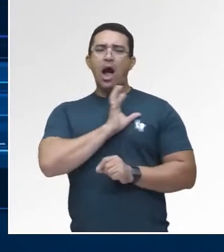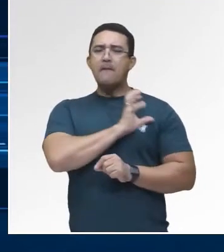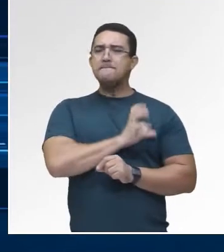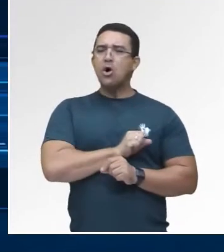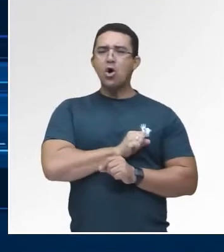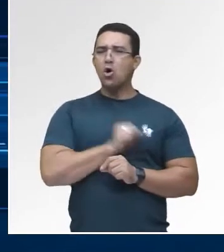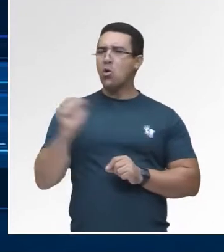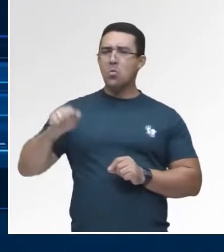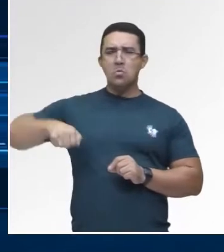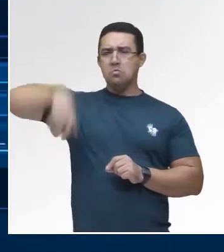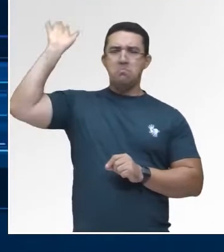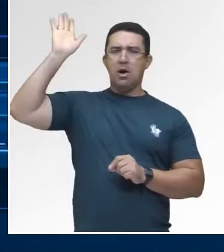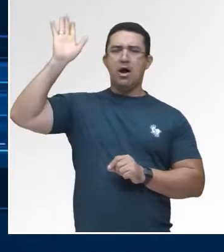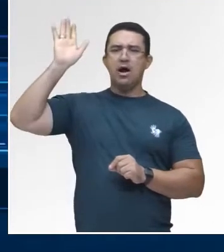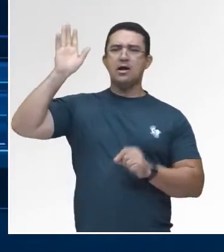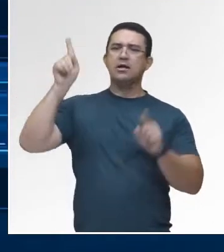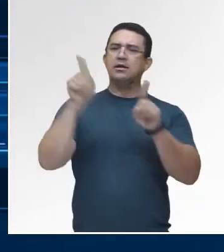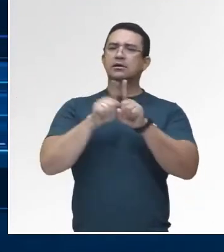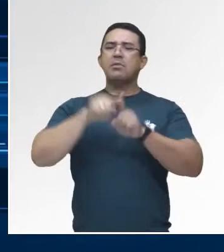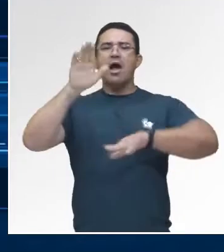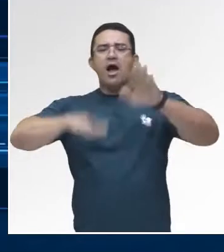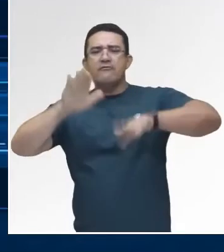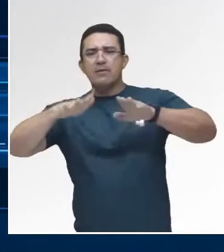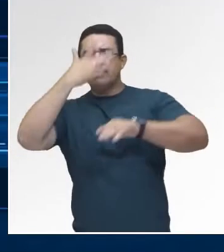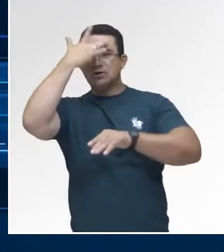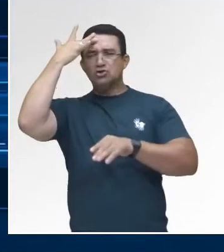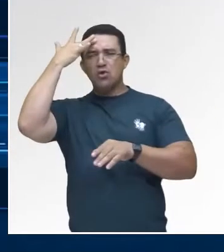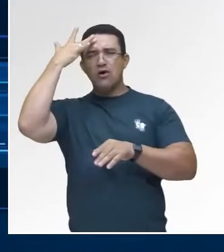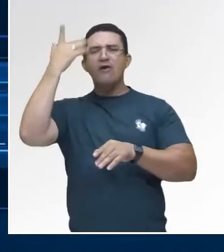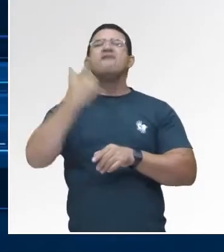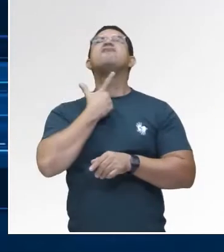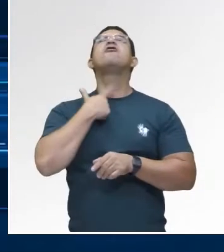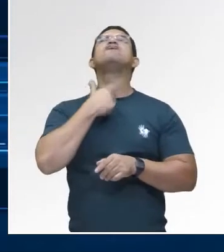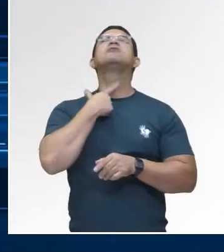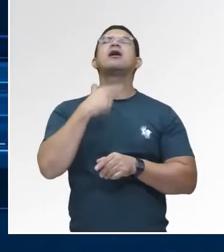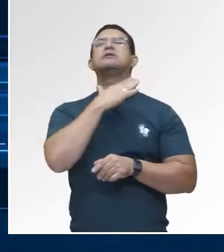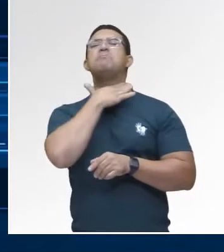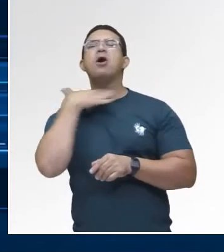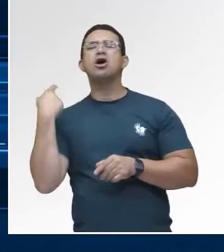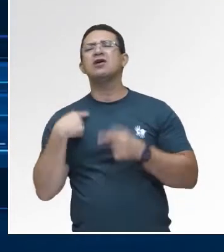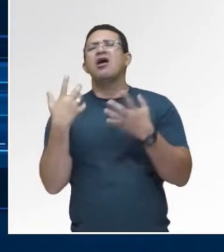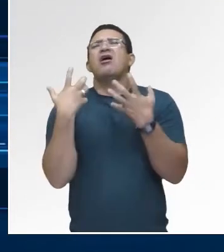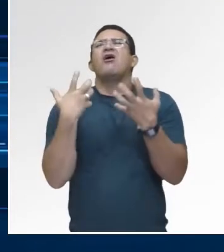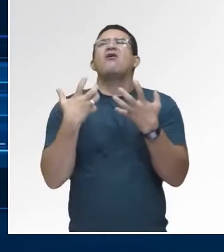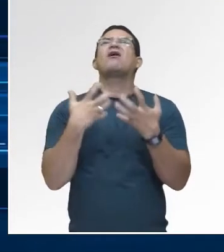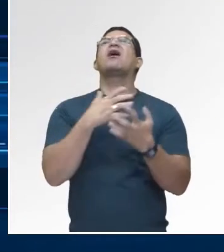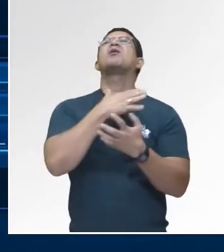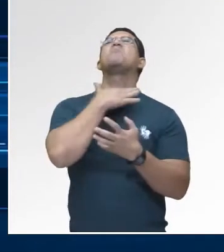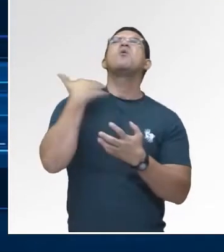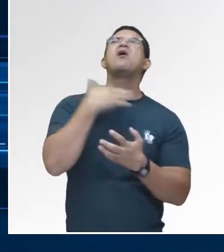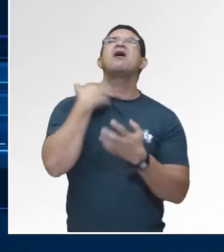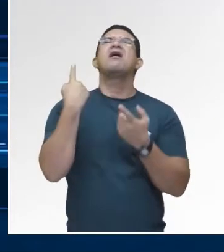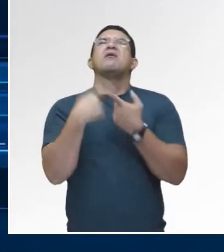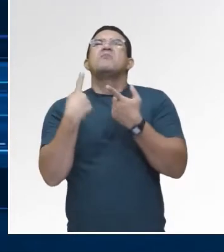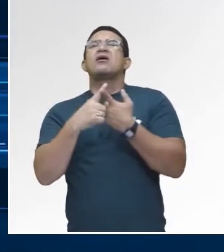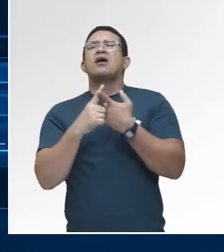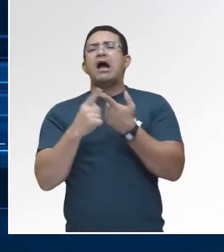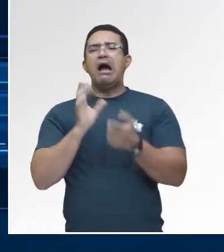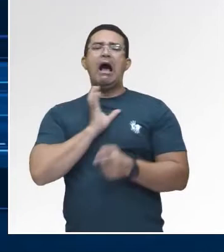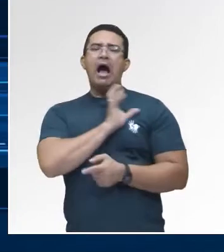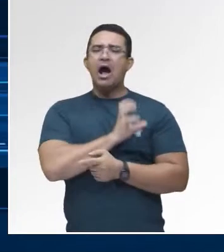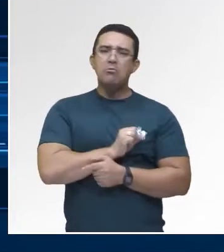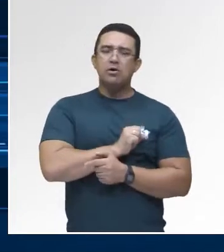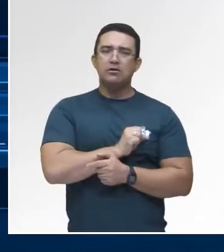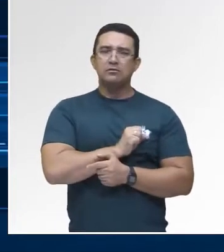coisa da morte, de se suicidar por amor. Então, lembrando bem que isso